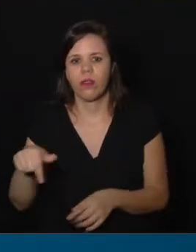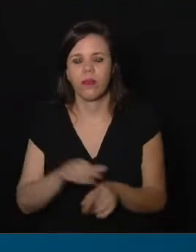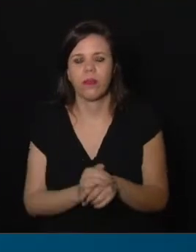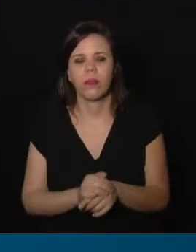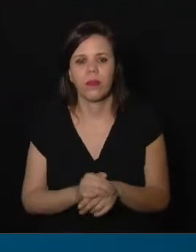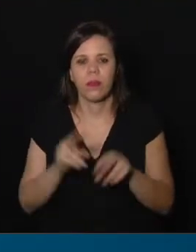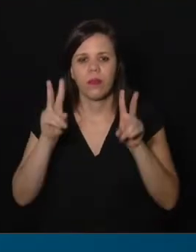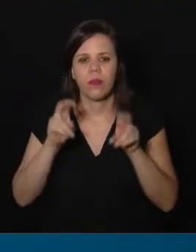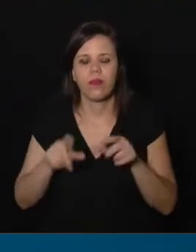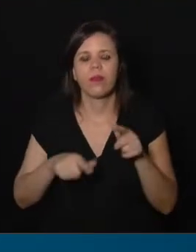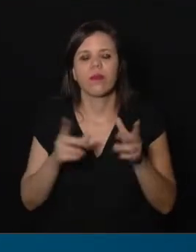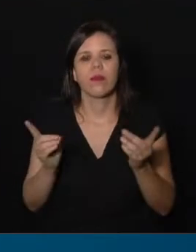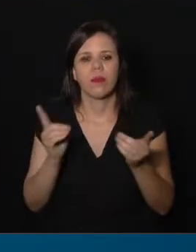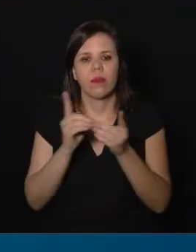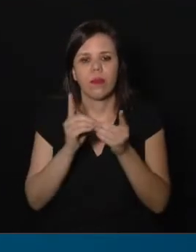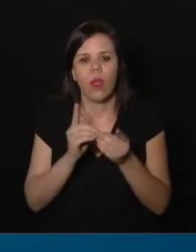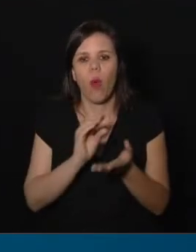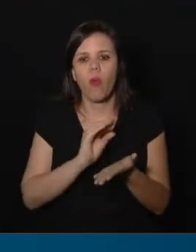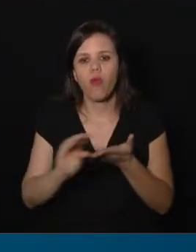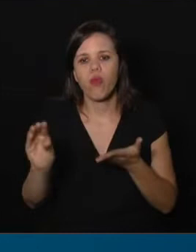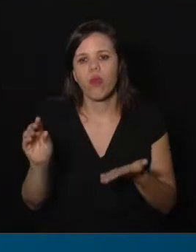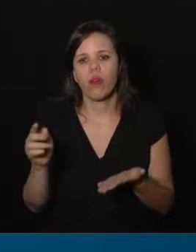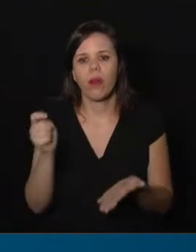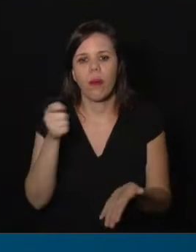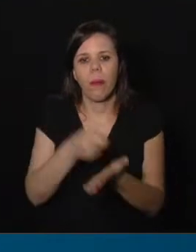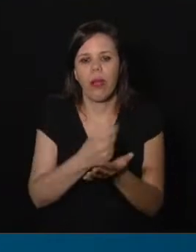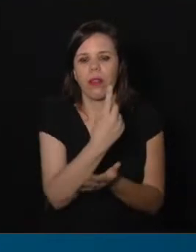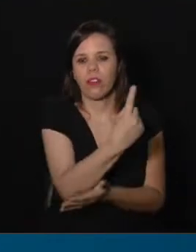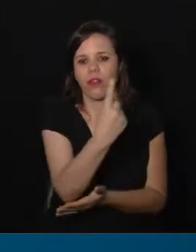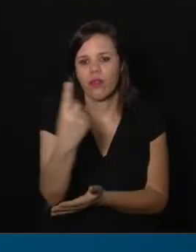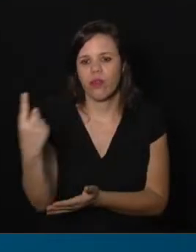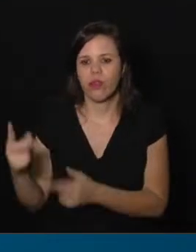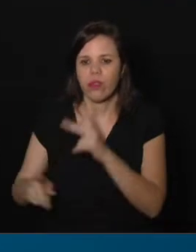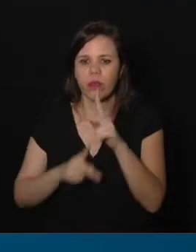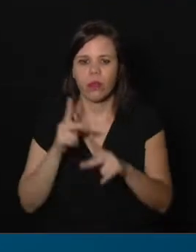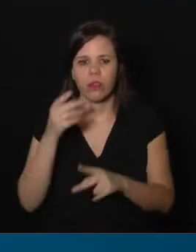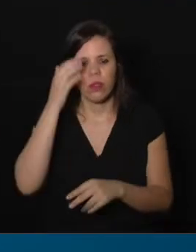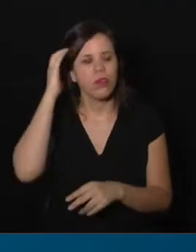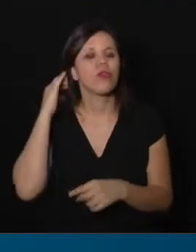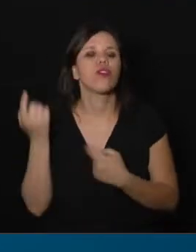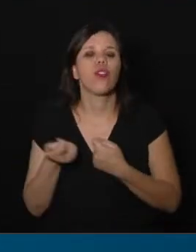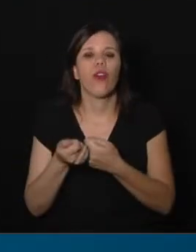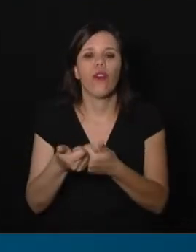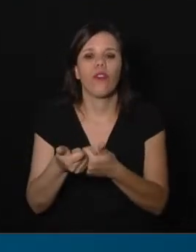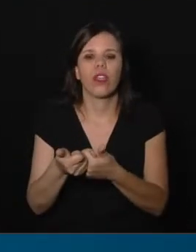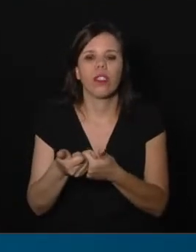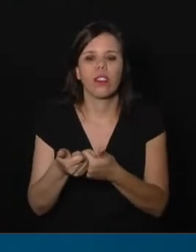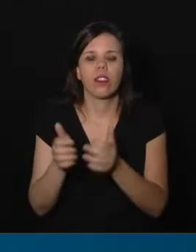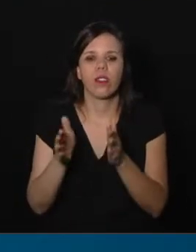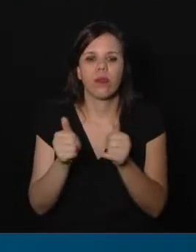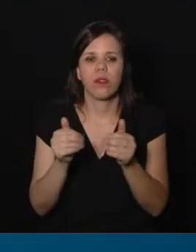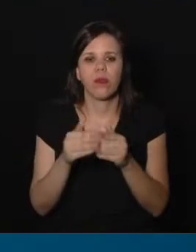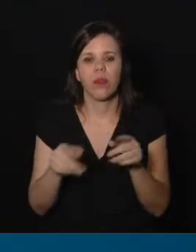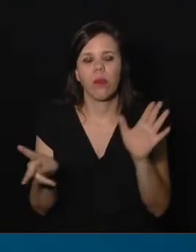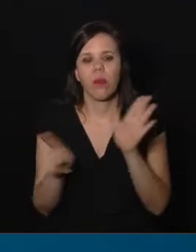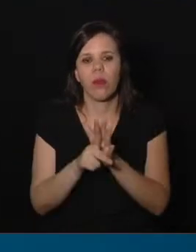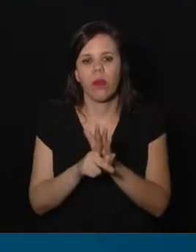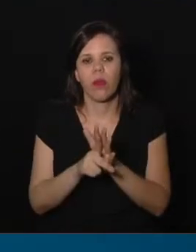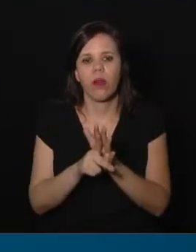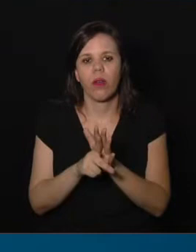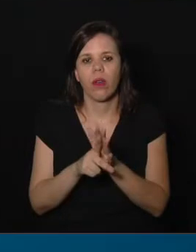do serviço remunerado para o transporte individual de passageiros, oferecido e solicitado exclusivamente